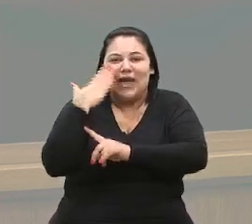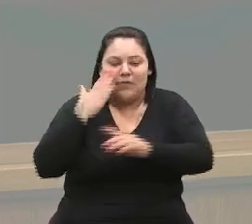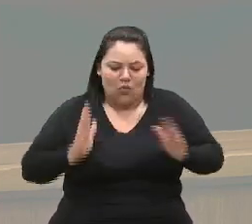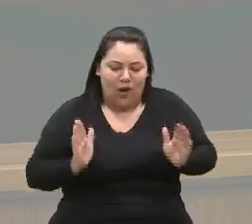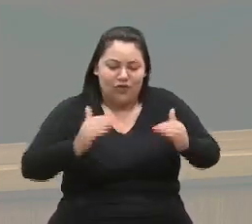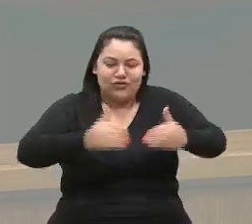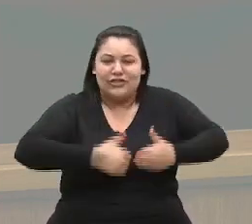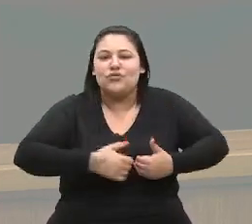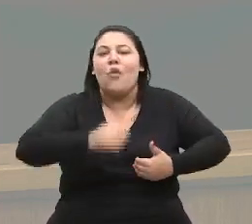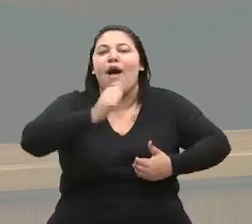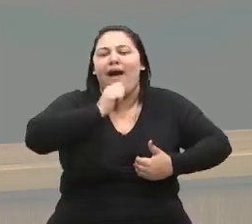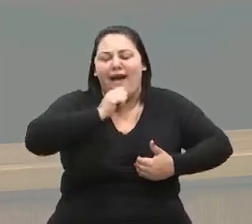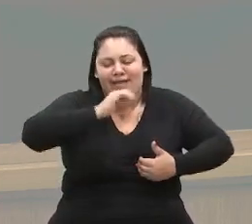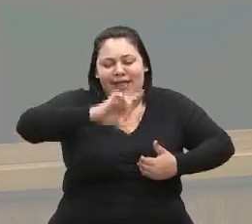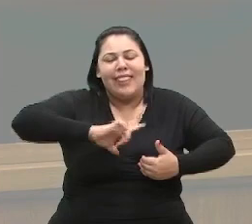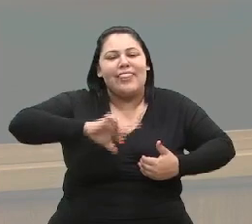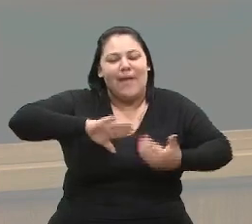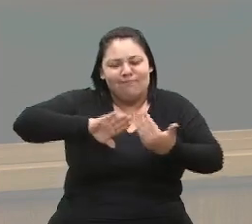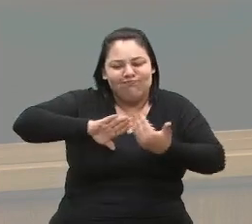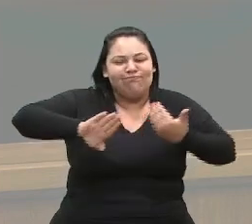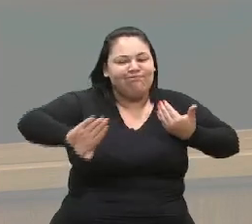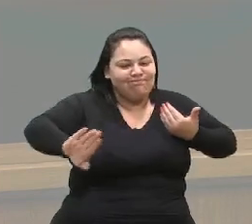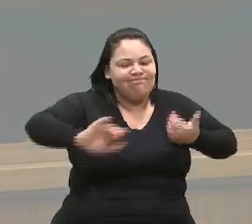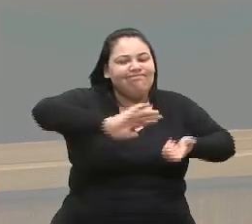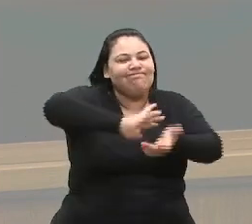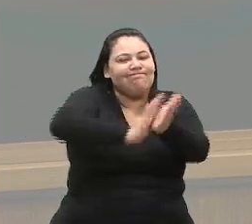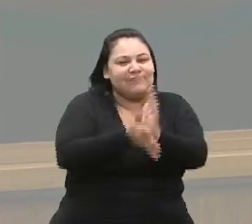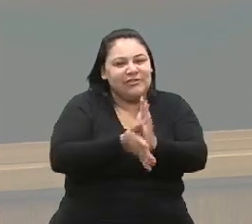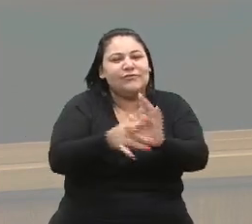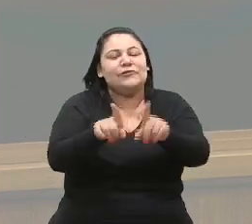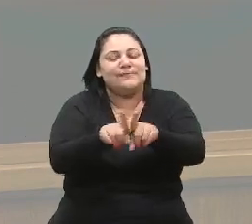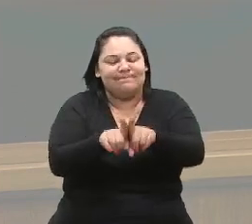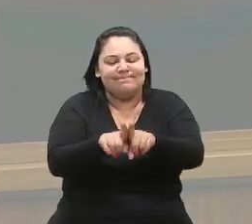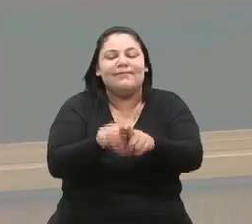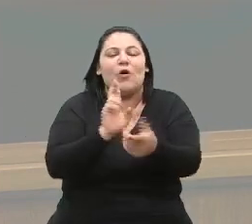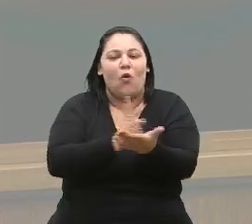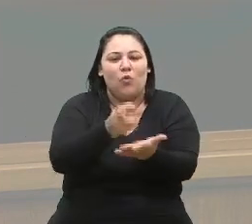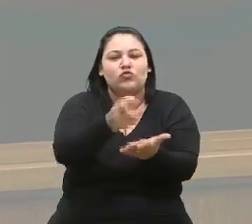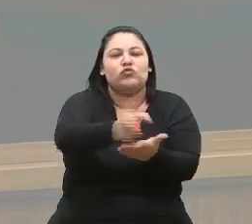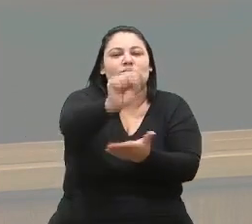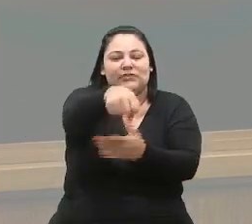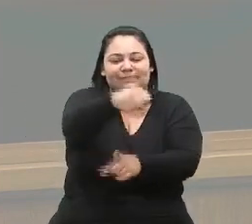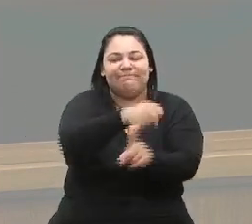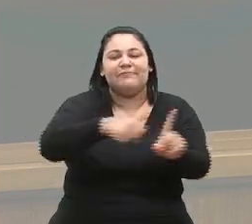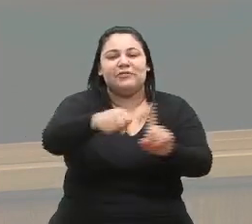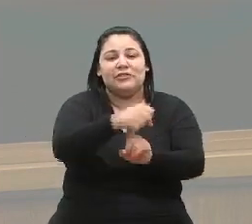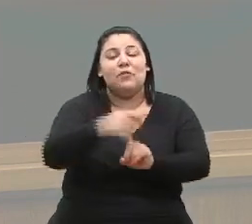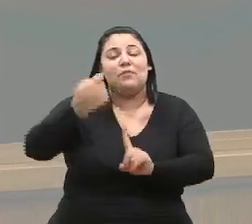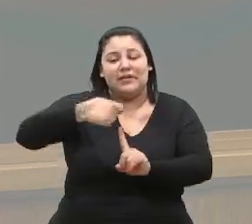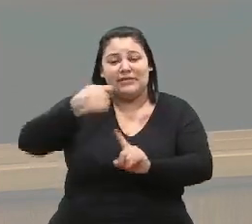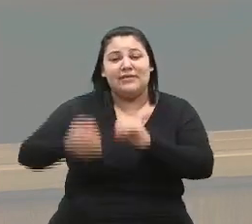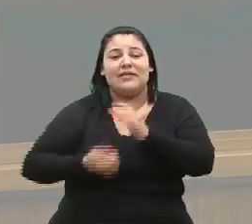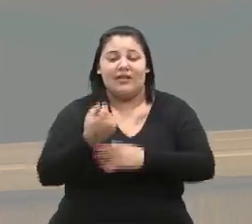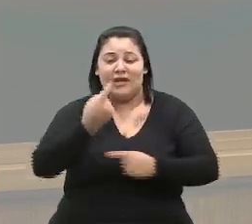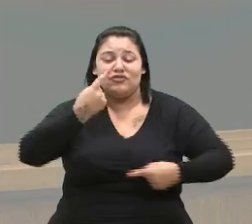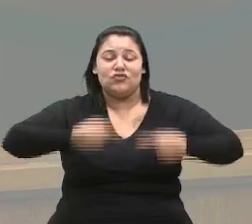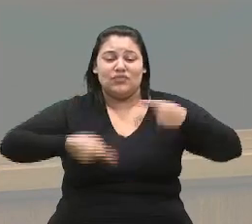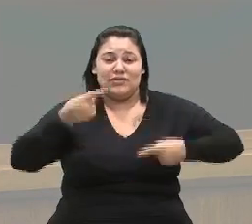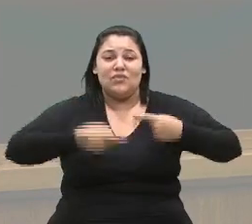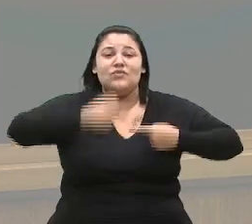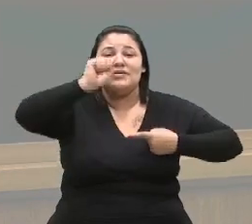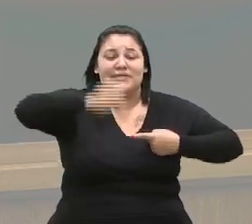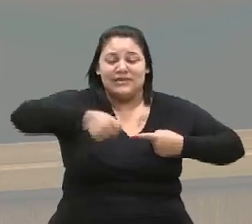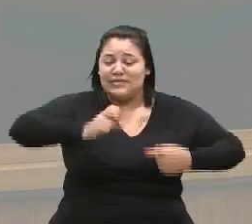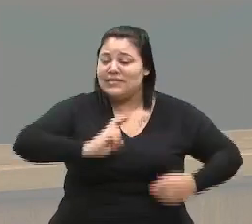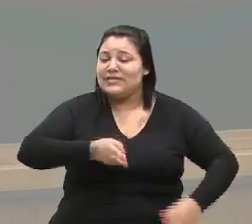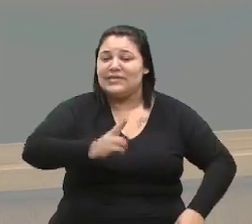exclusão, de discriminação, de preconceito. Então, é necessário fazer esse debate sempre, cada vez mais, né? Eu